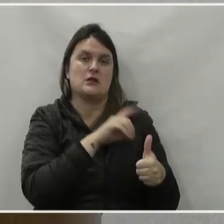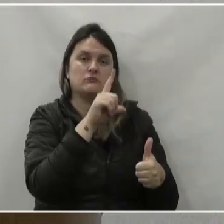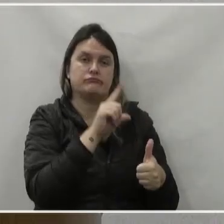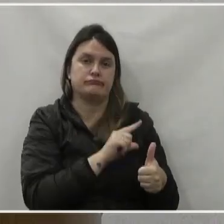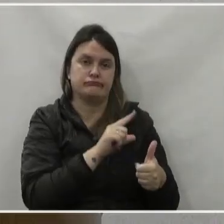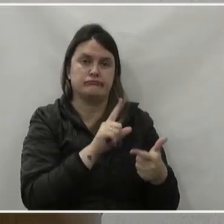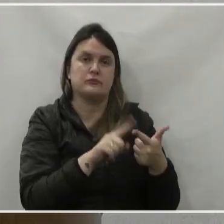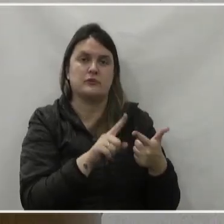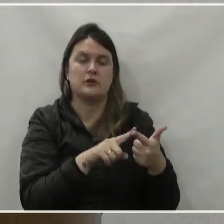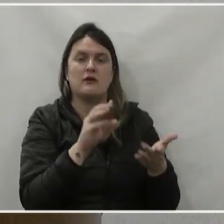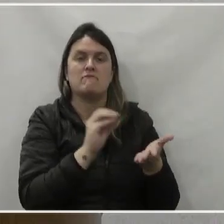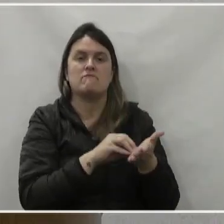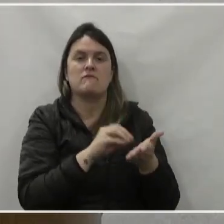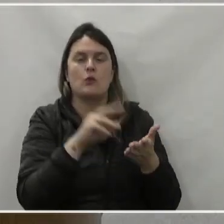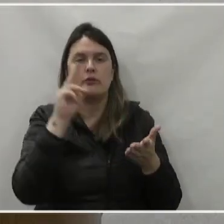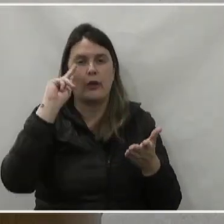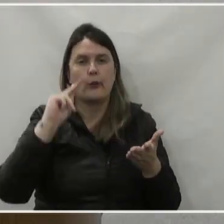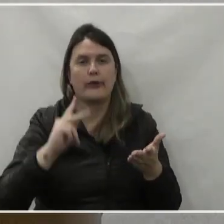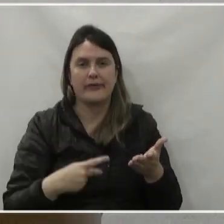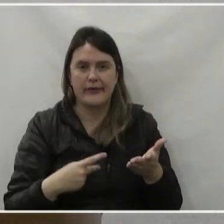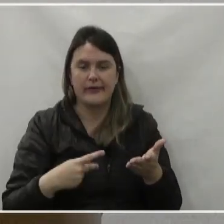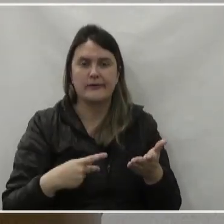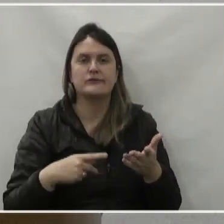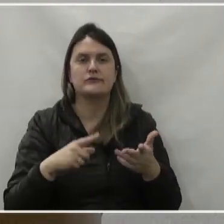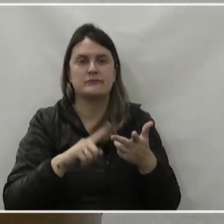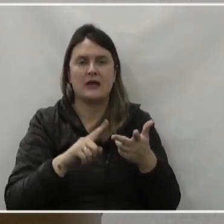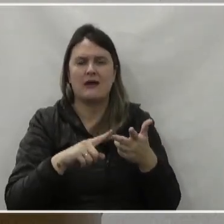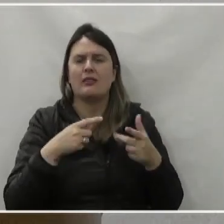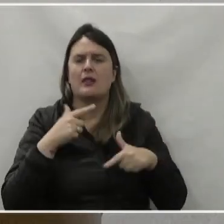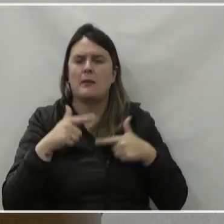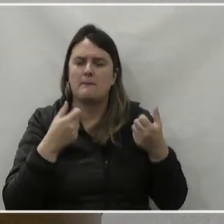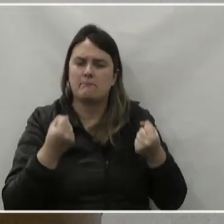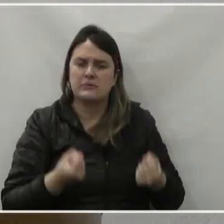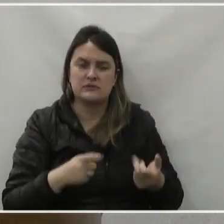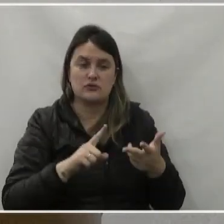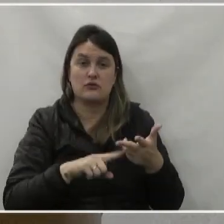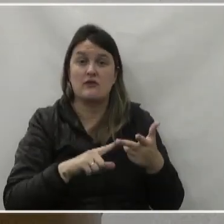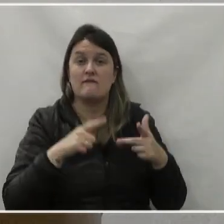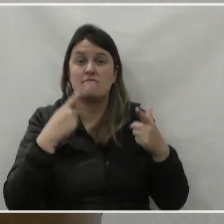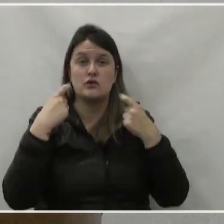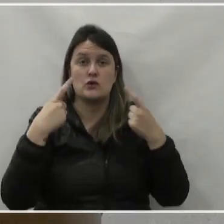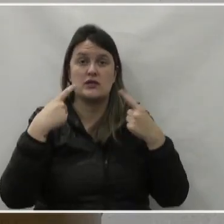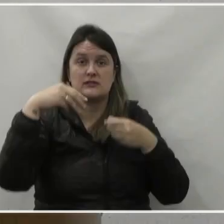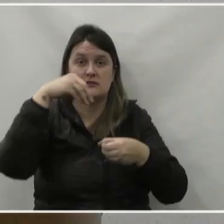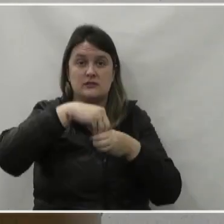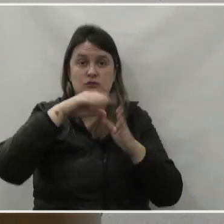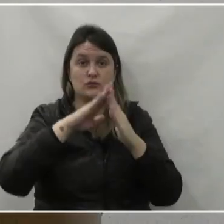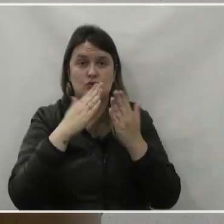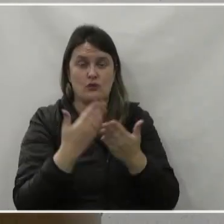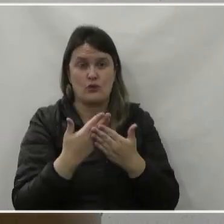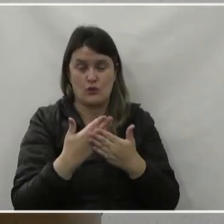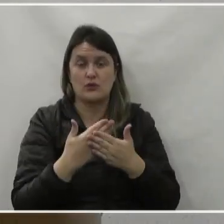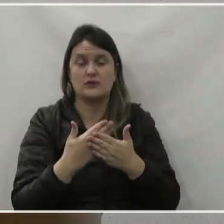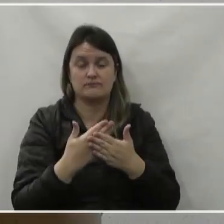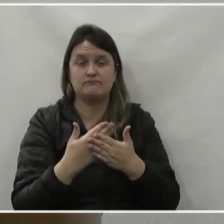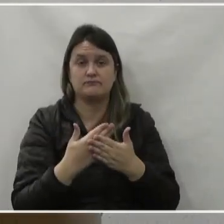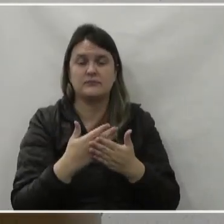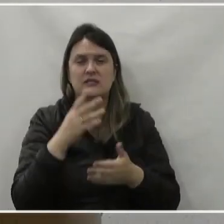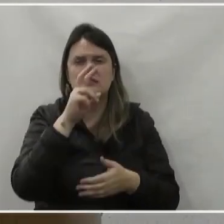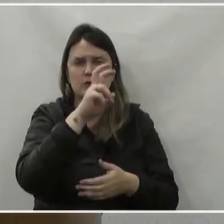a ausência de reconhecimento, a sobrecarga de trabalho e a violência escolar. mais da metade dos